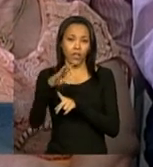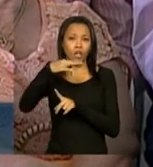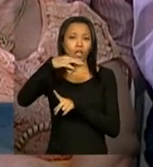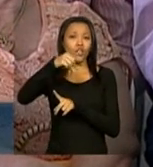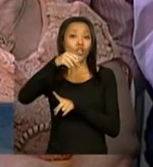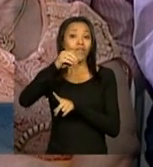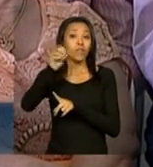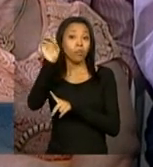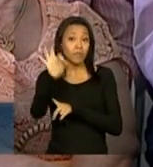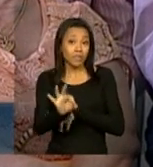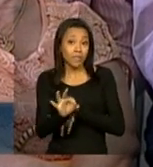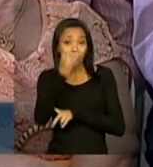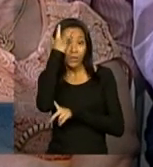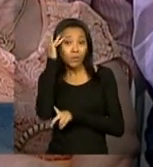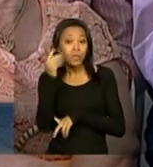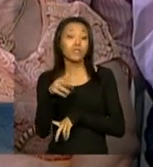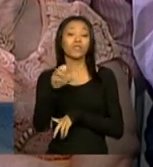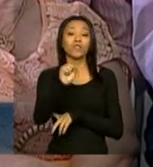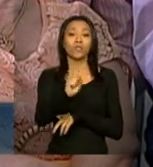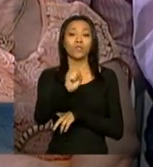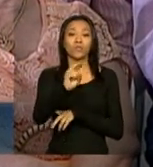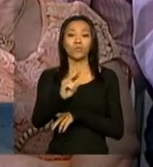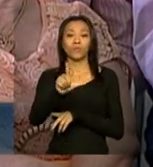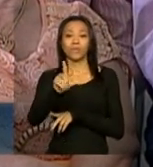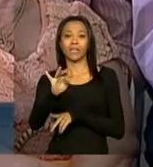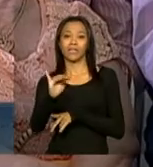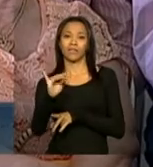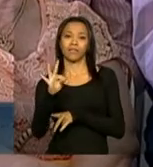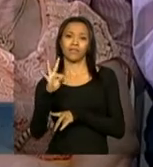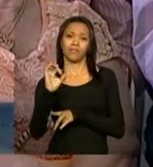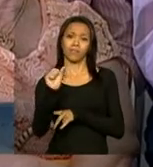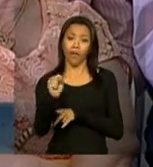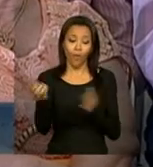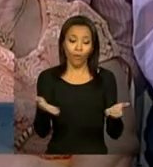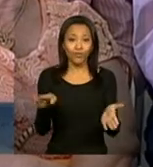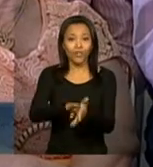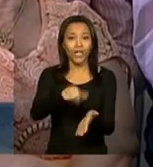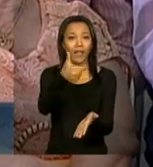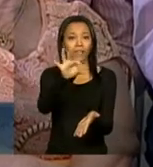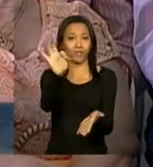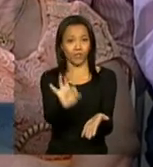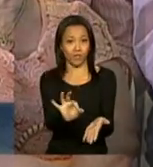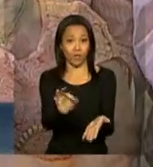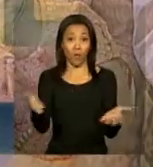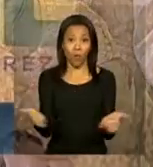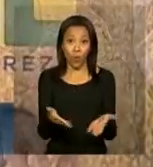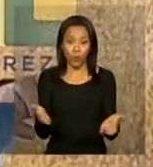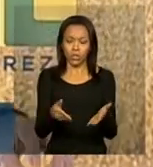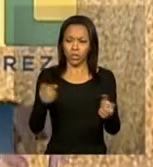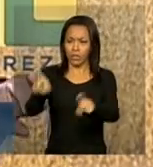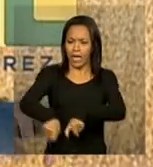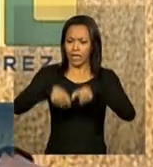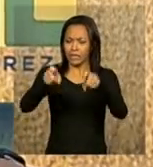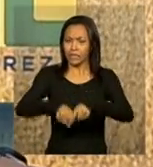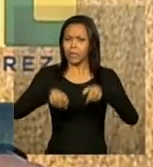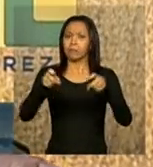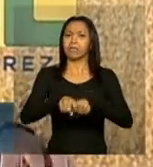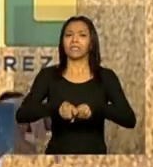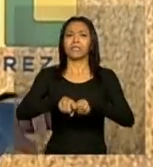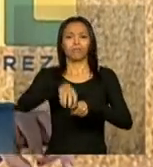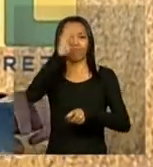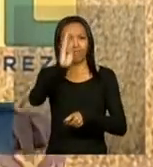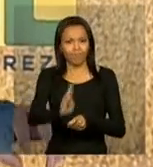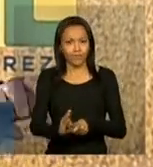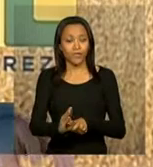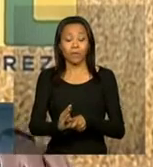90% sulista, hoje não chega a 10%. A senhora está no município agrícola mais brasileiro do Brasil.